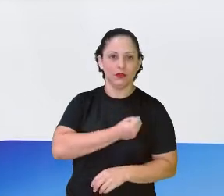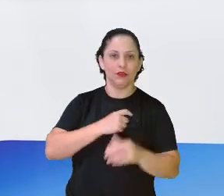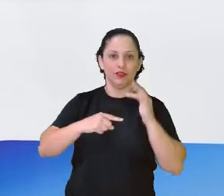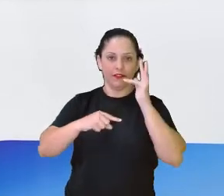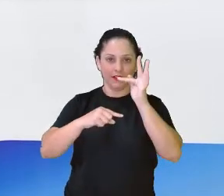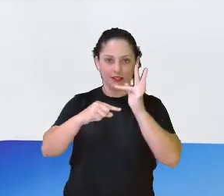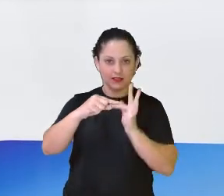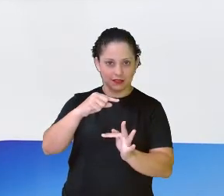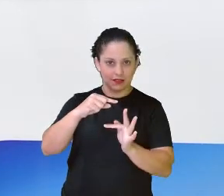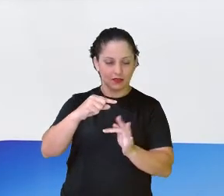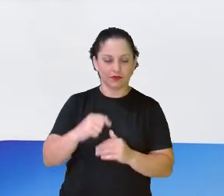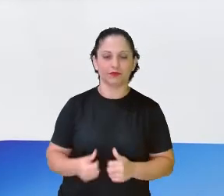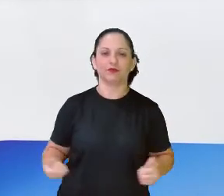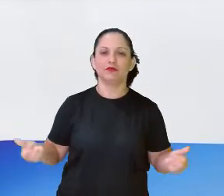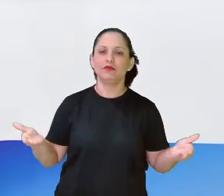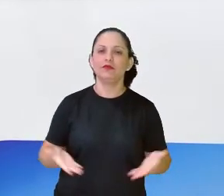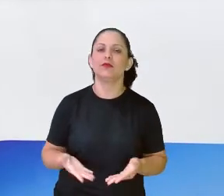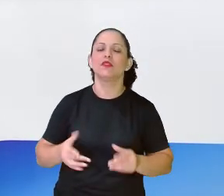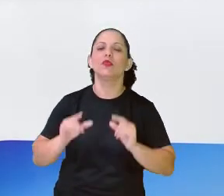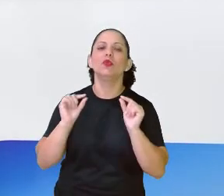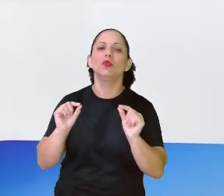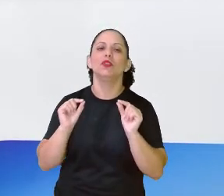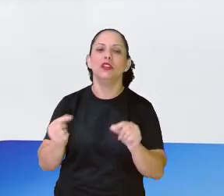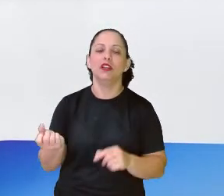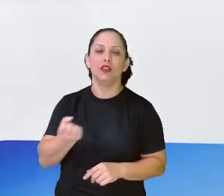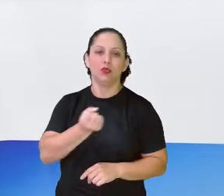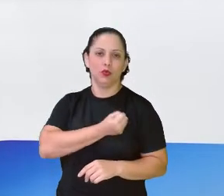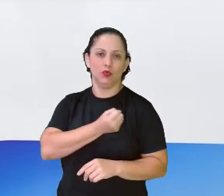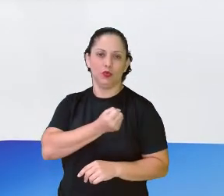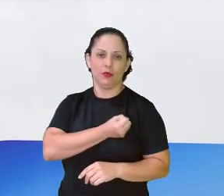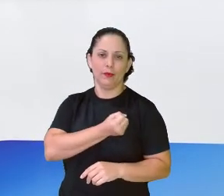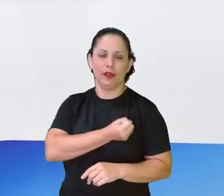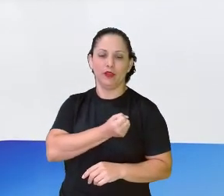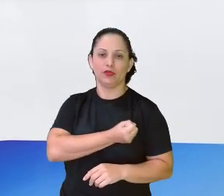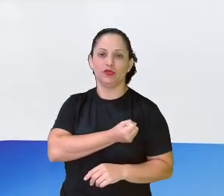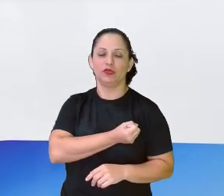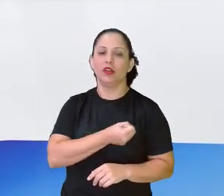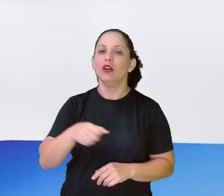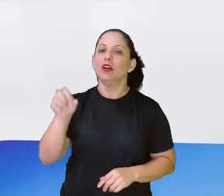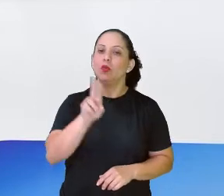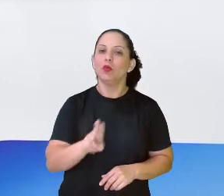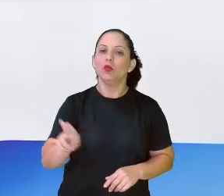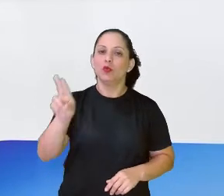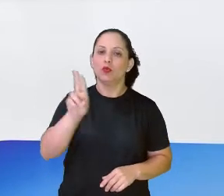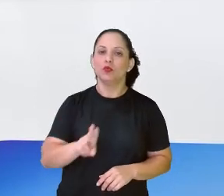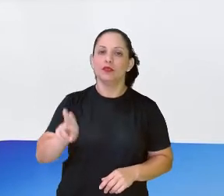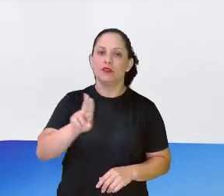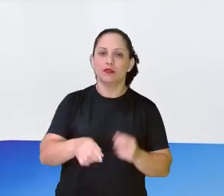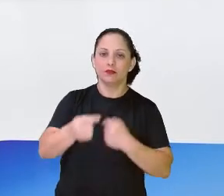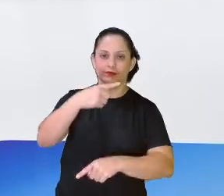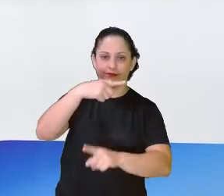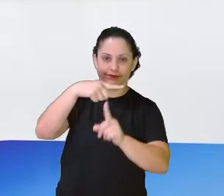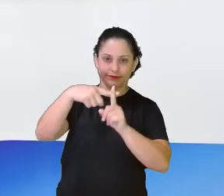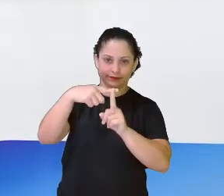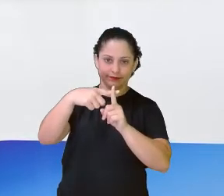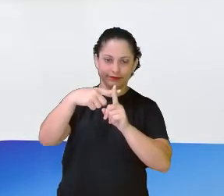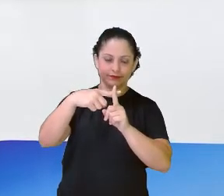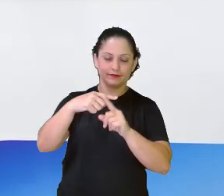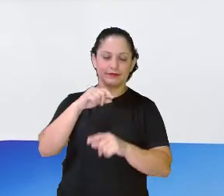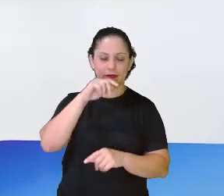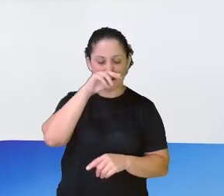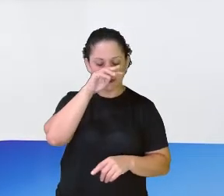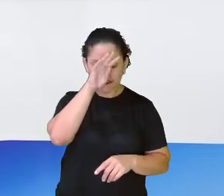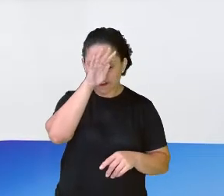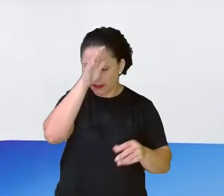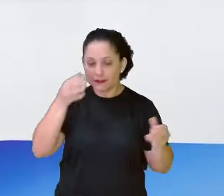vai conversar sobre números de operações utilizando a adição. Dessa vez, a gente